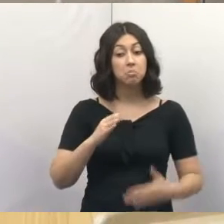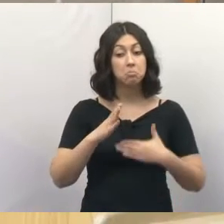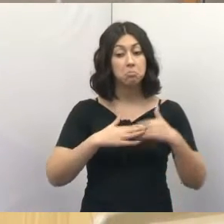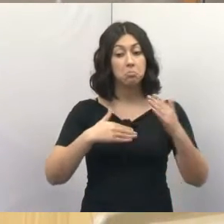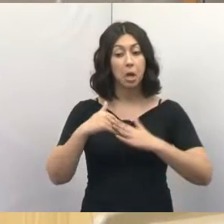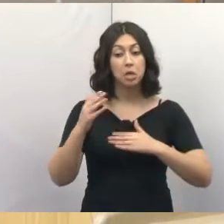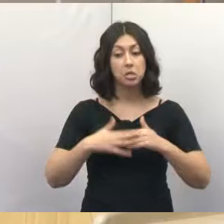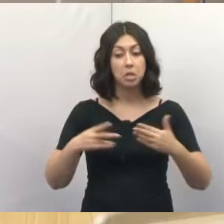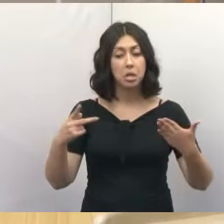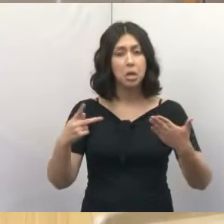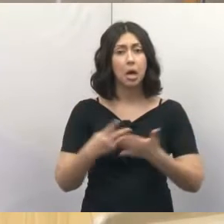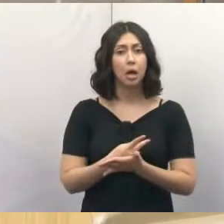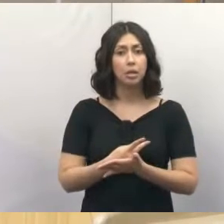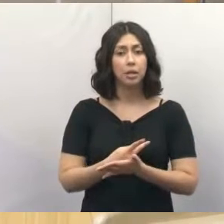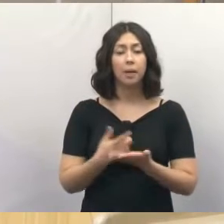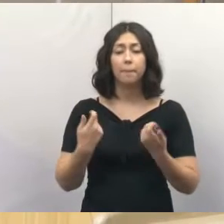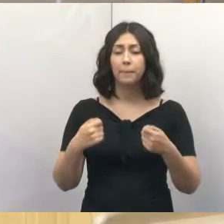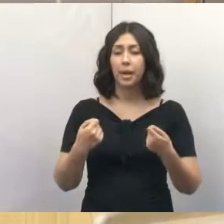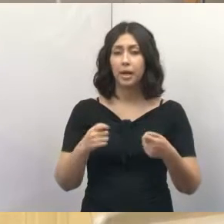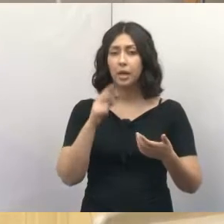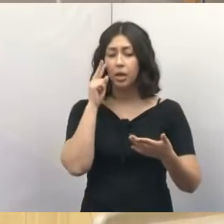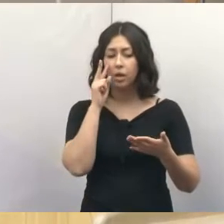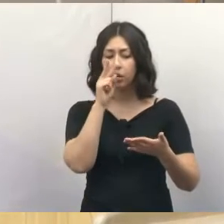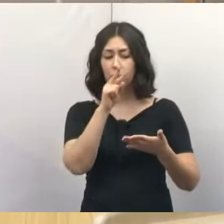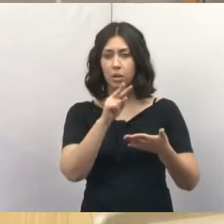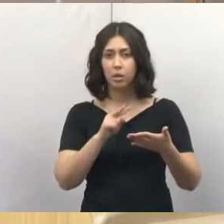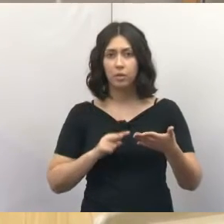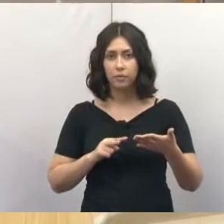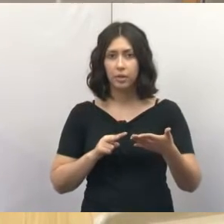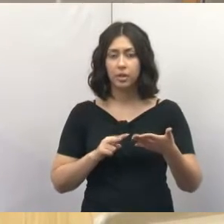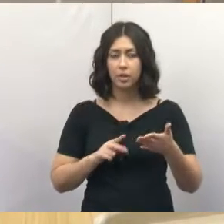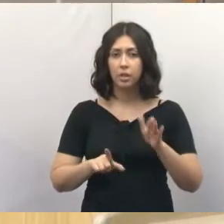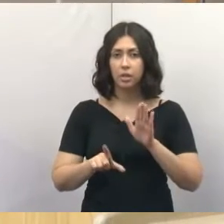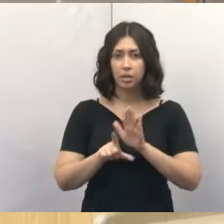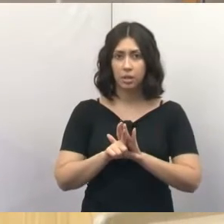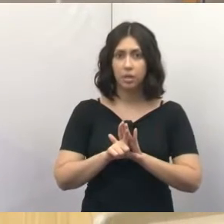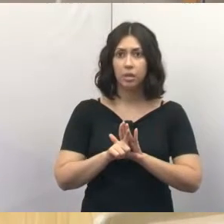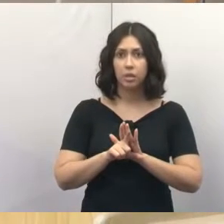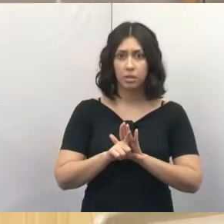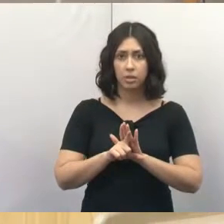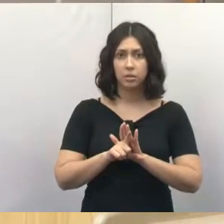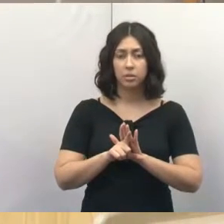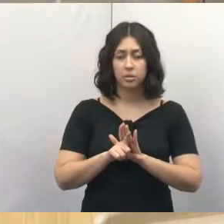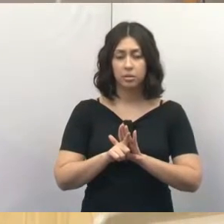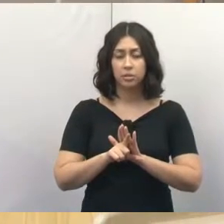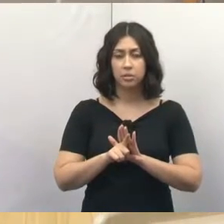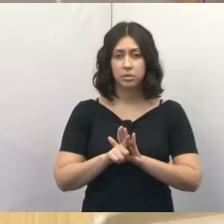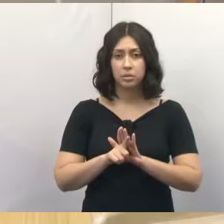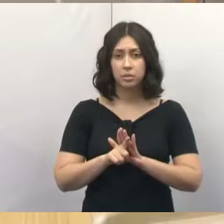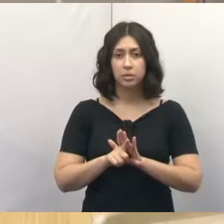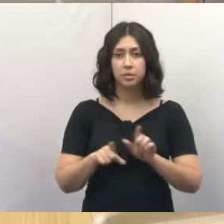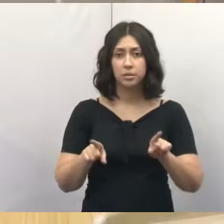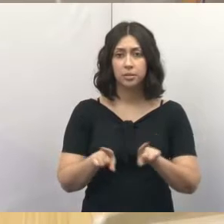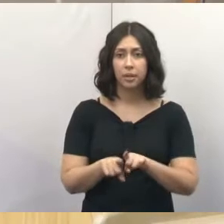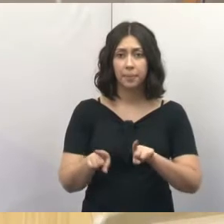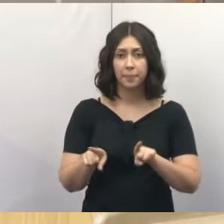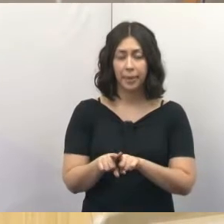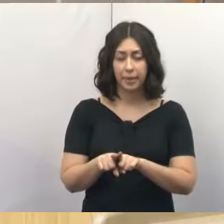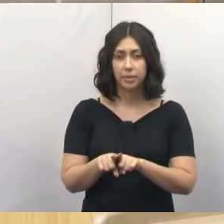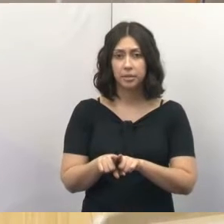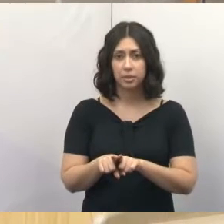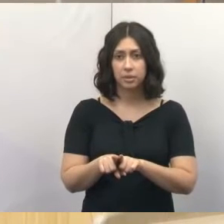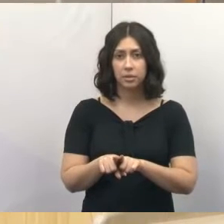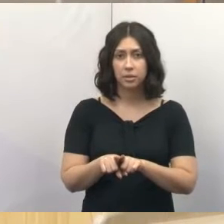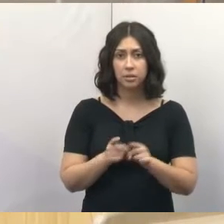parágrafo 3º, deverá ser alvo de análise sob a ótica da legislação acerca da improbidade administrativa e ainda submetida